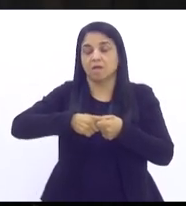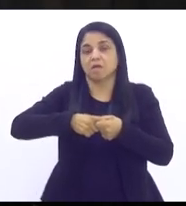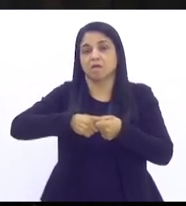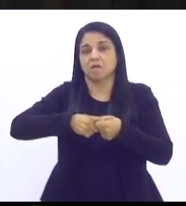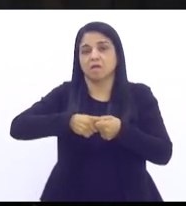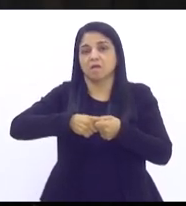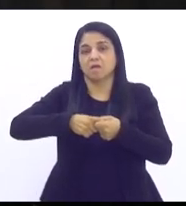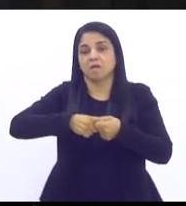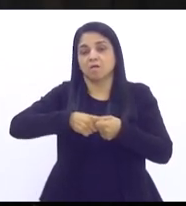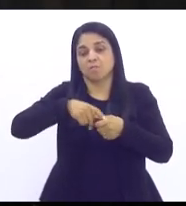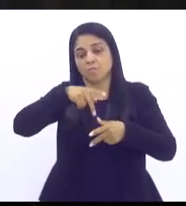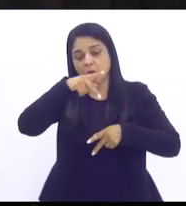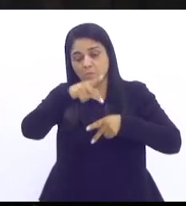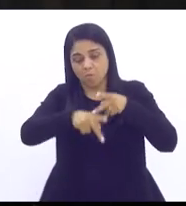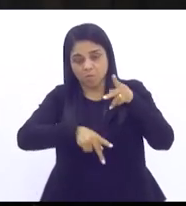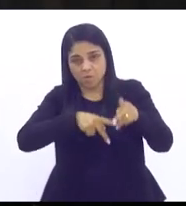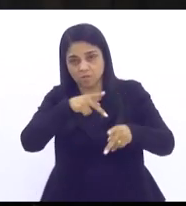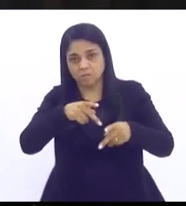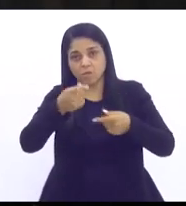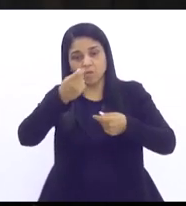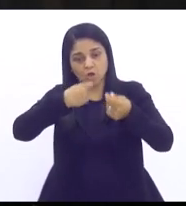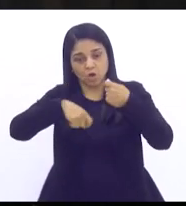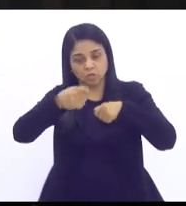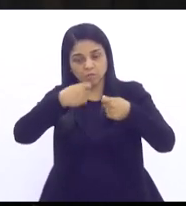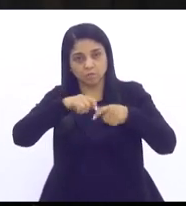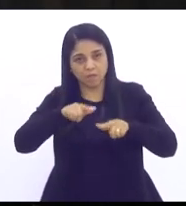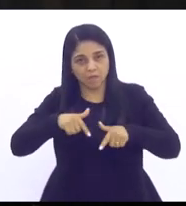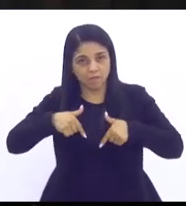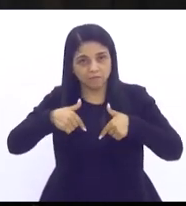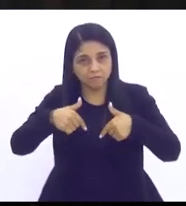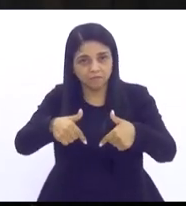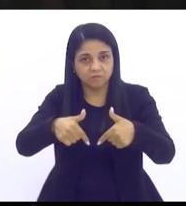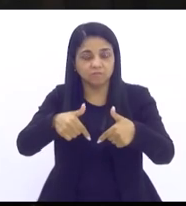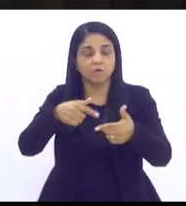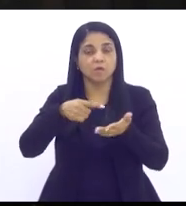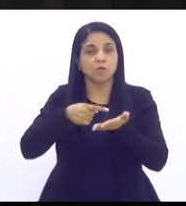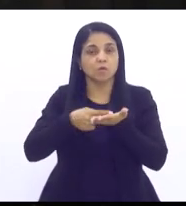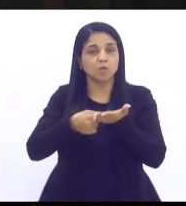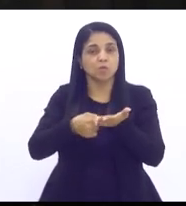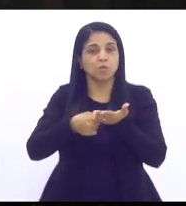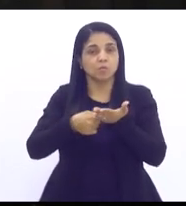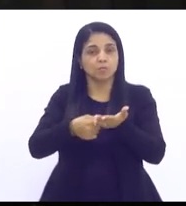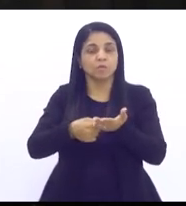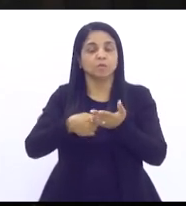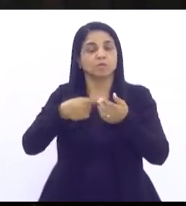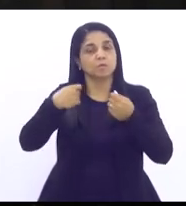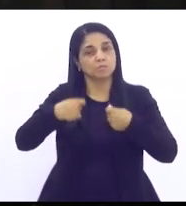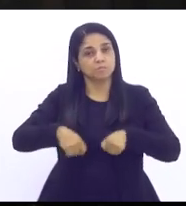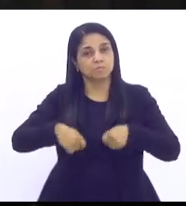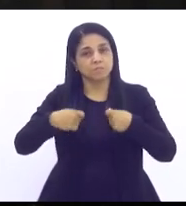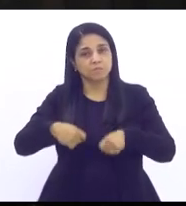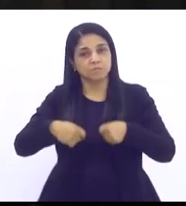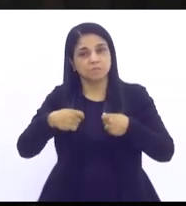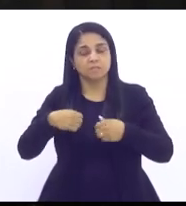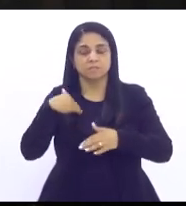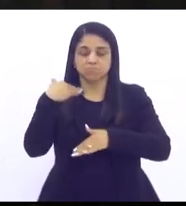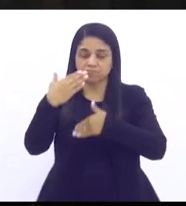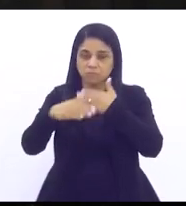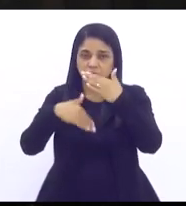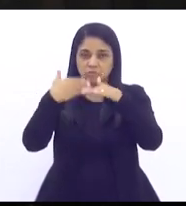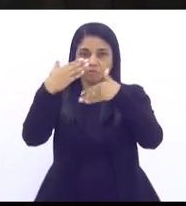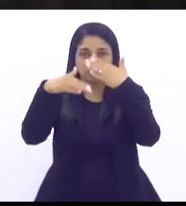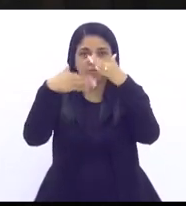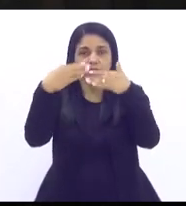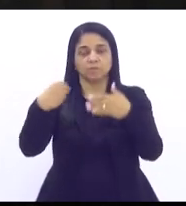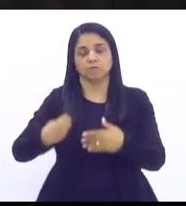como população economicamente ativa, para que possam, obviamente, cumprir as demandas necessárias para a reconstituição da